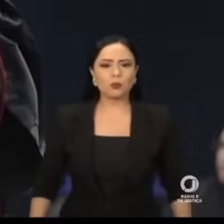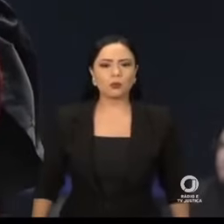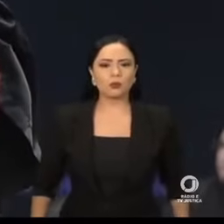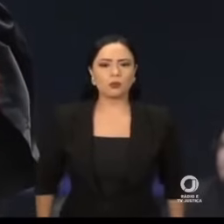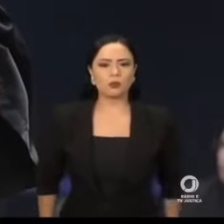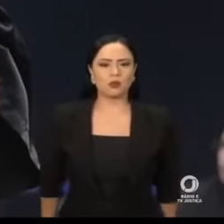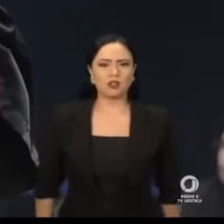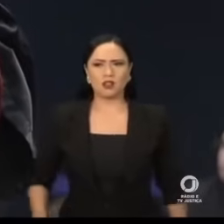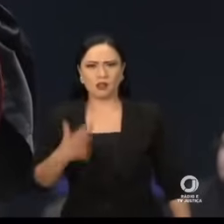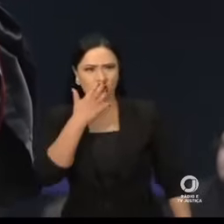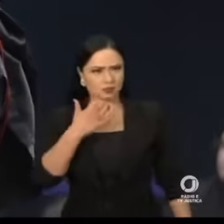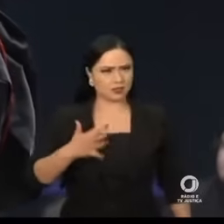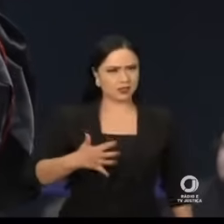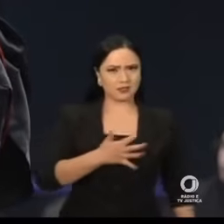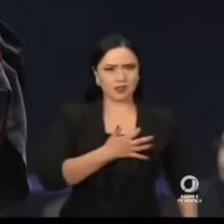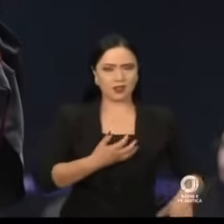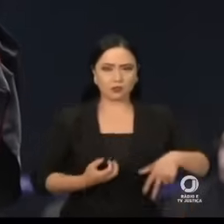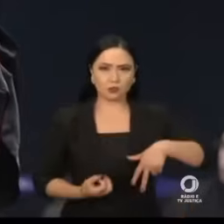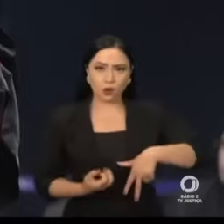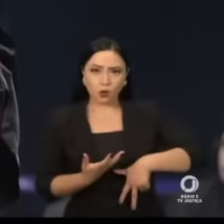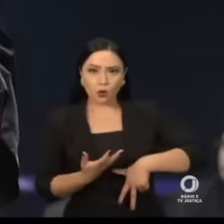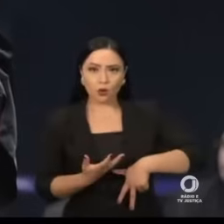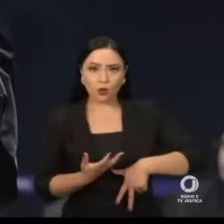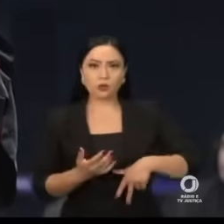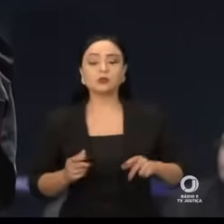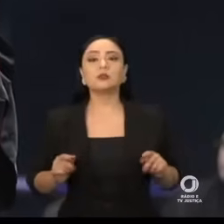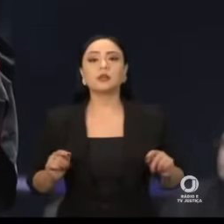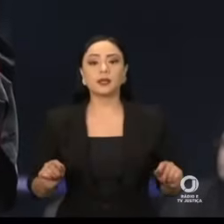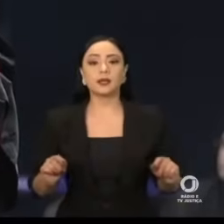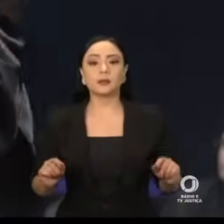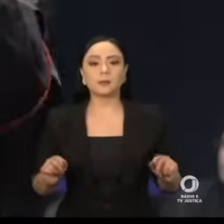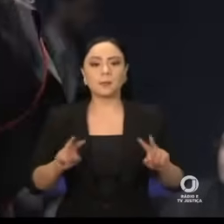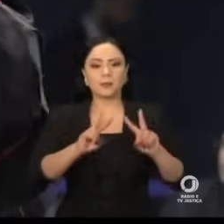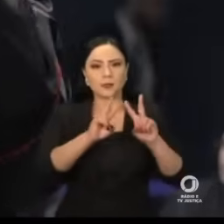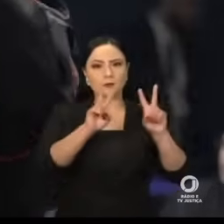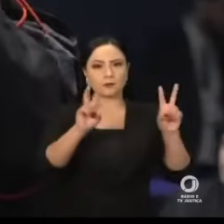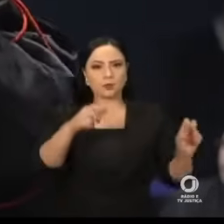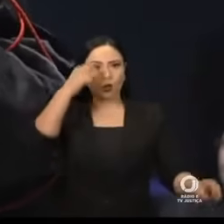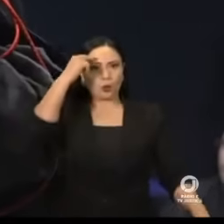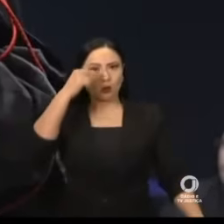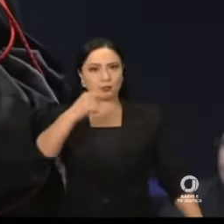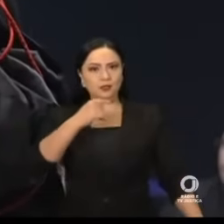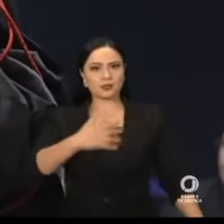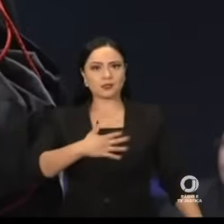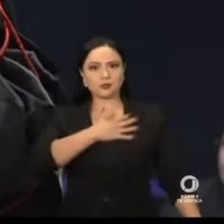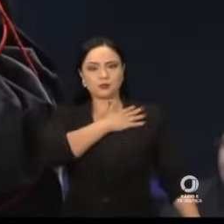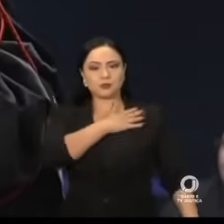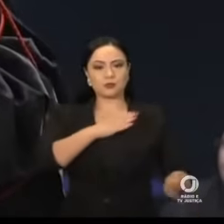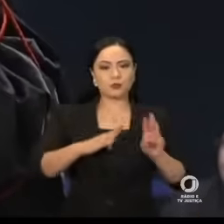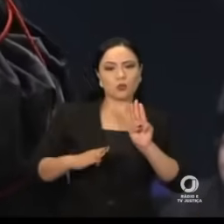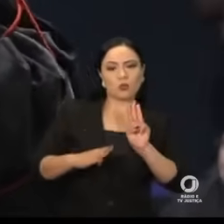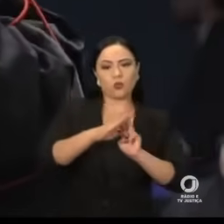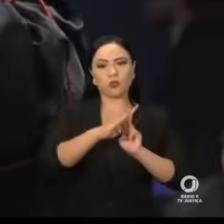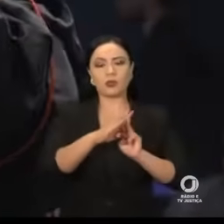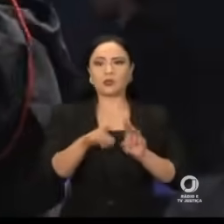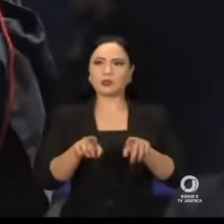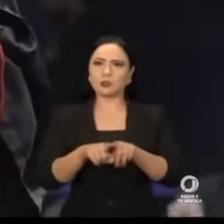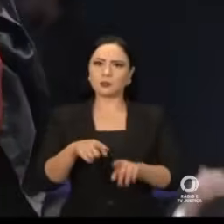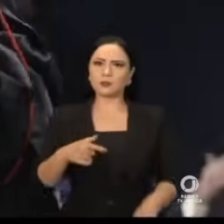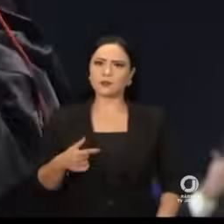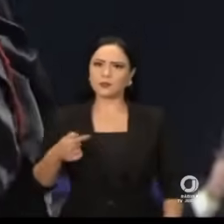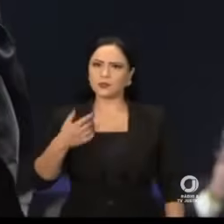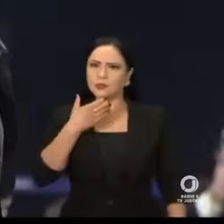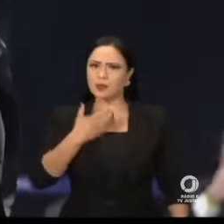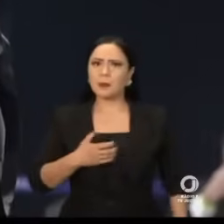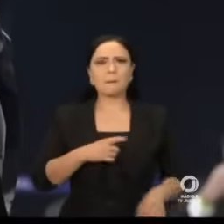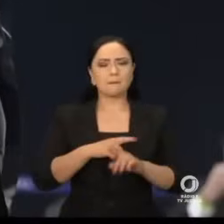pelo delator na questão dos comandantes do Exército, reunião de 7 de dezembro. Mas se não se